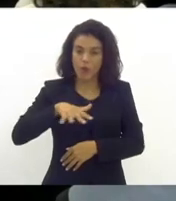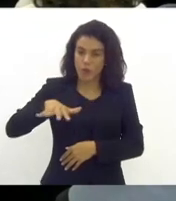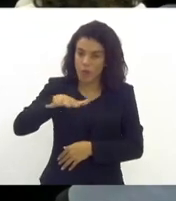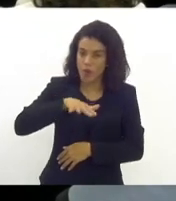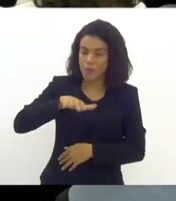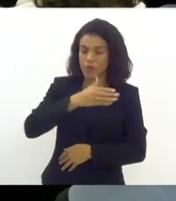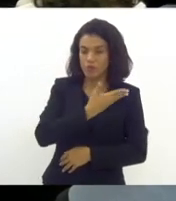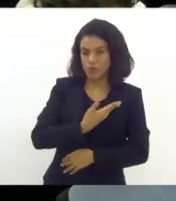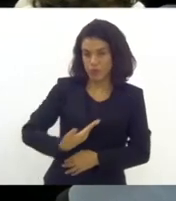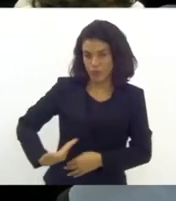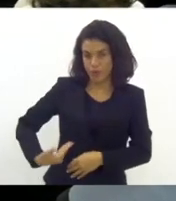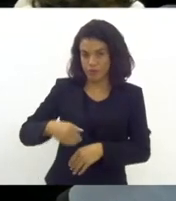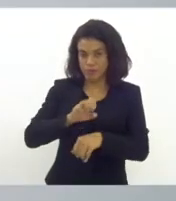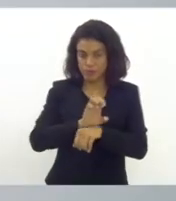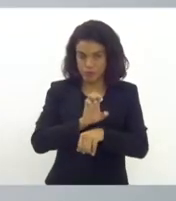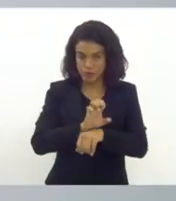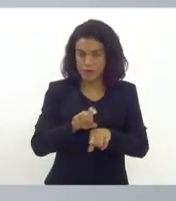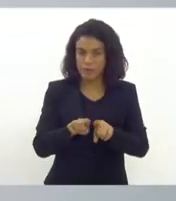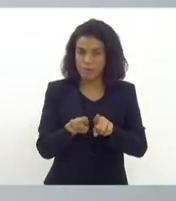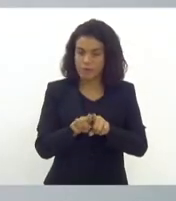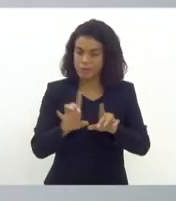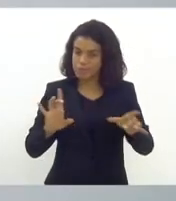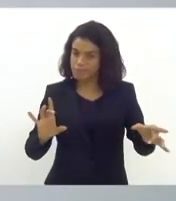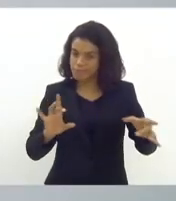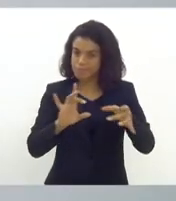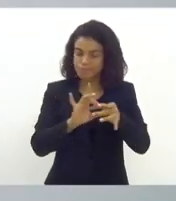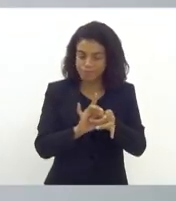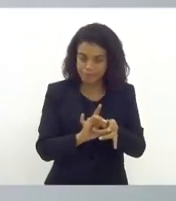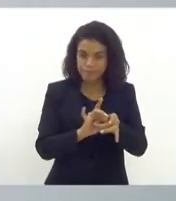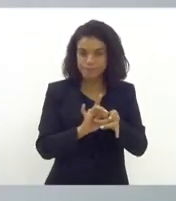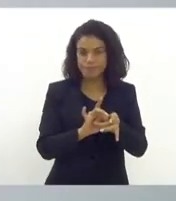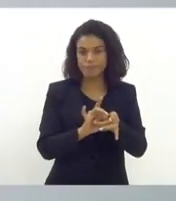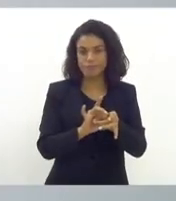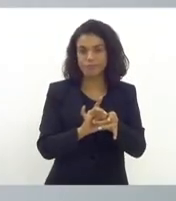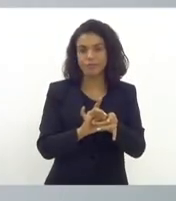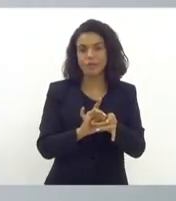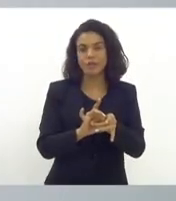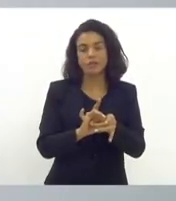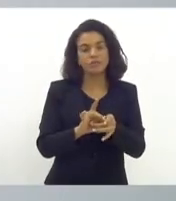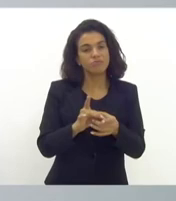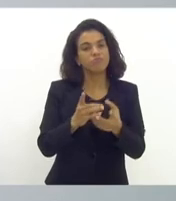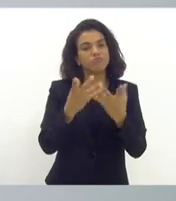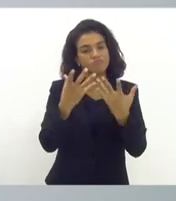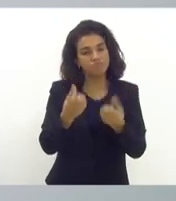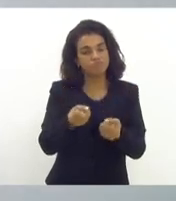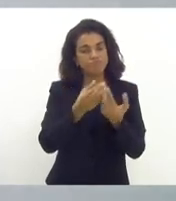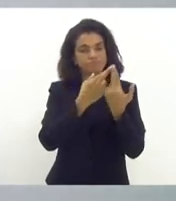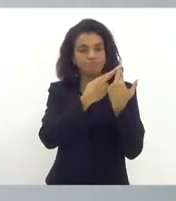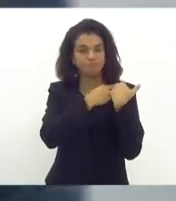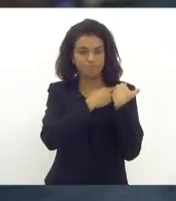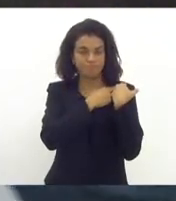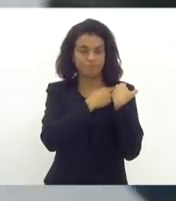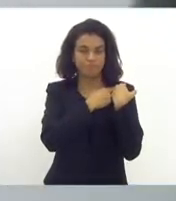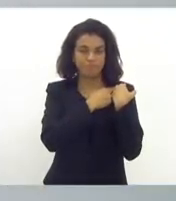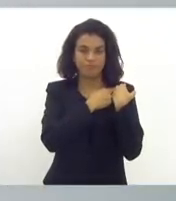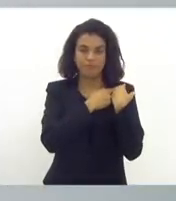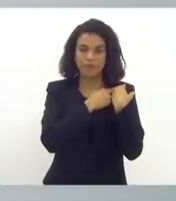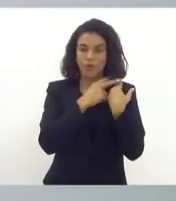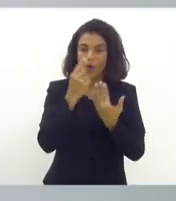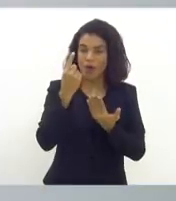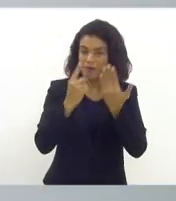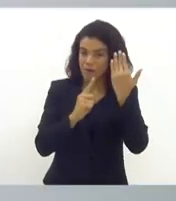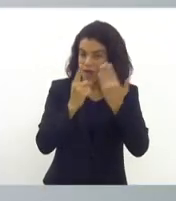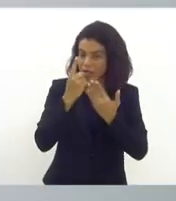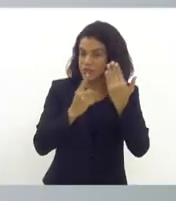do Governo do Estado possam aí Sem dúvida nenhuma se comprometerem com essa festa de maneira